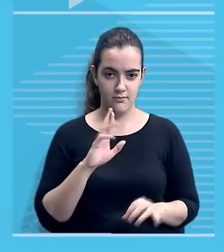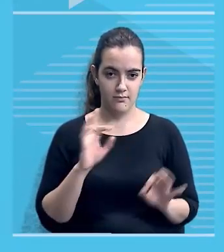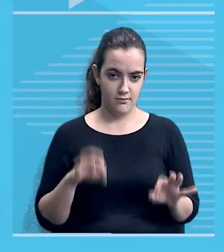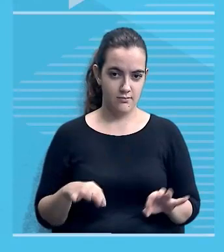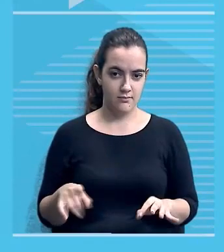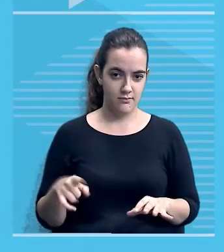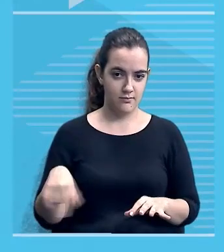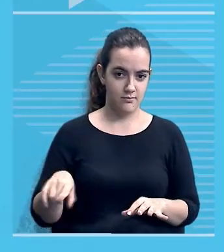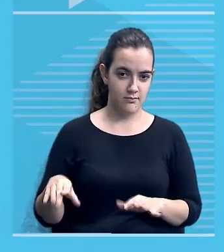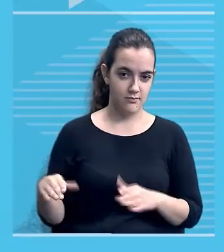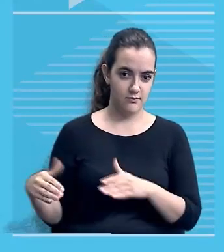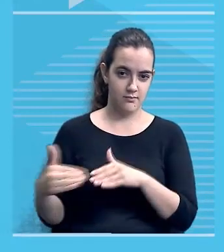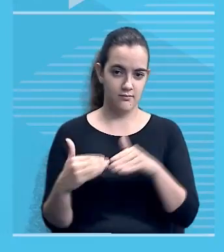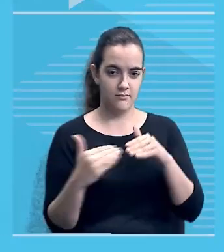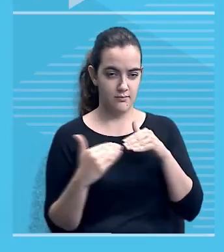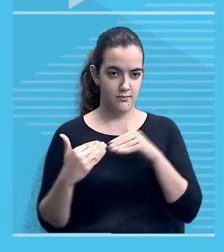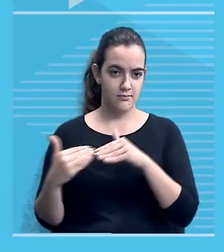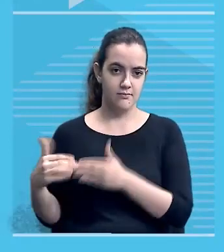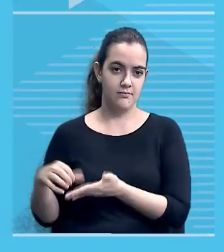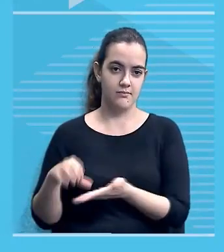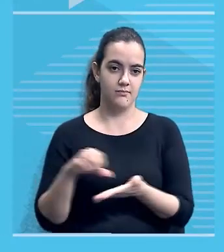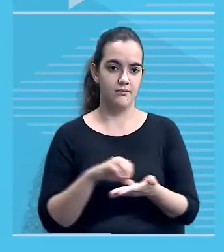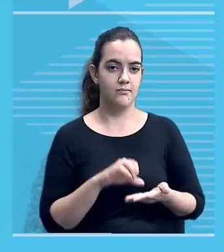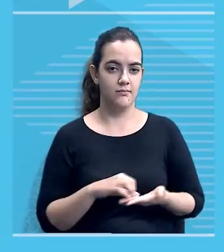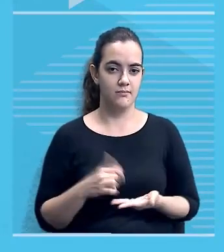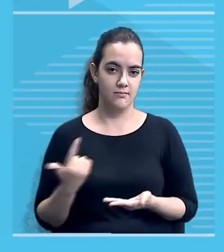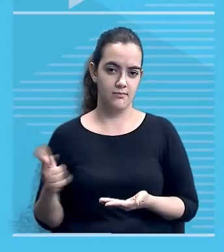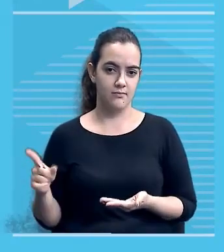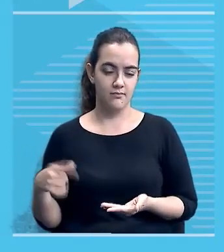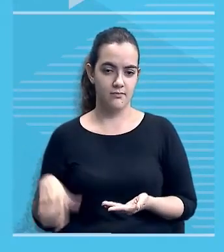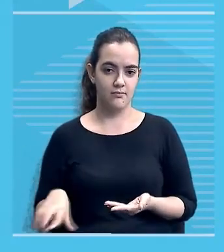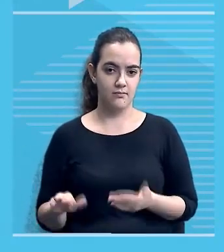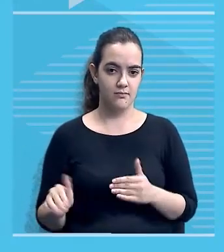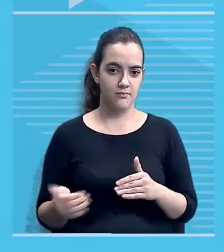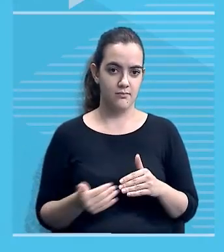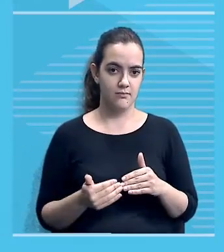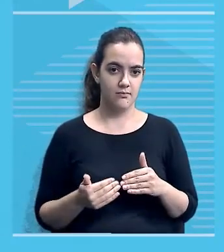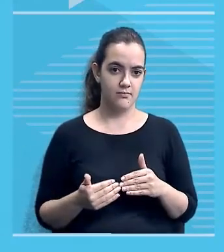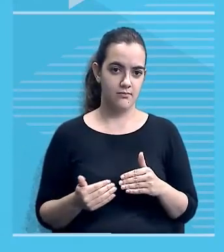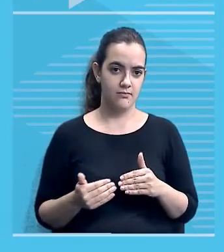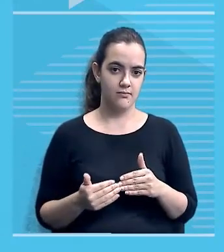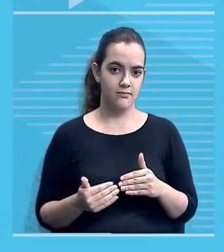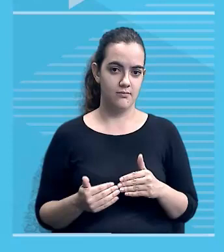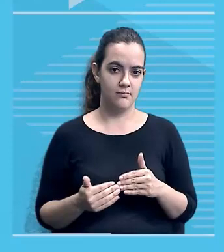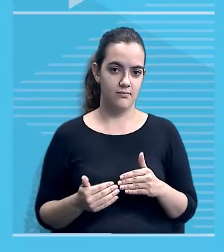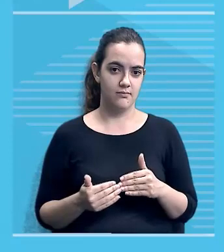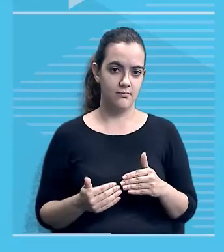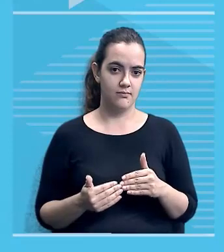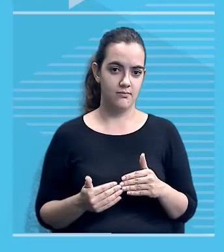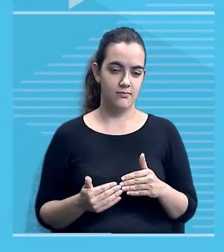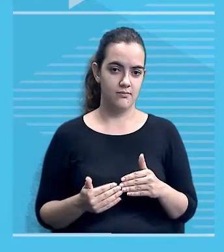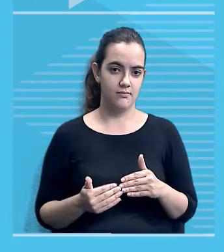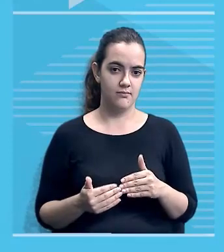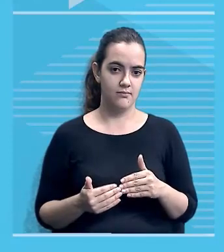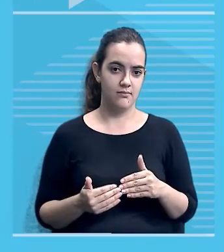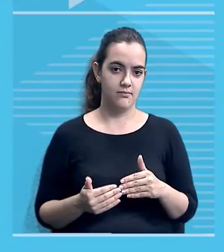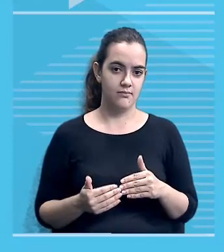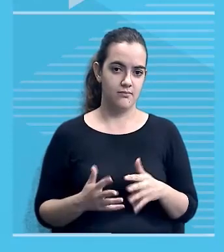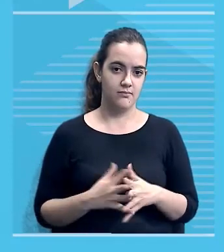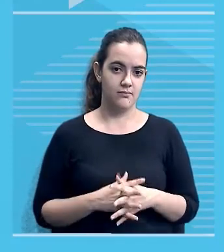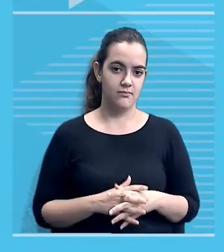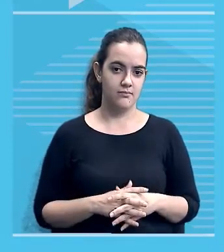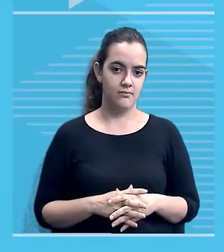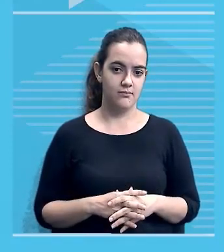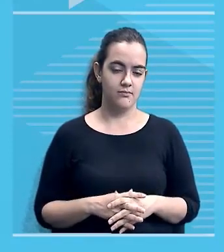um São Francisco 56 concordam São João do Arraial Será que a letra D que responde aí a nossa primeira